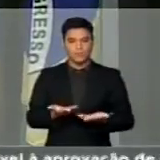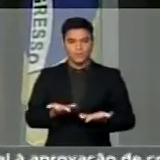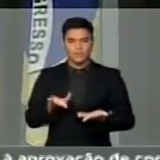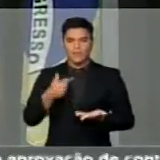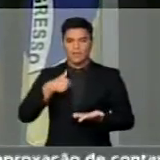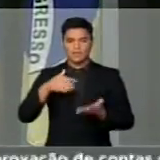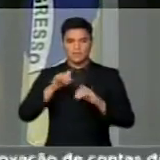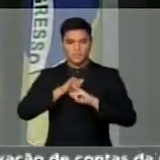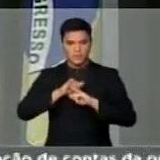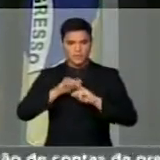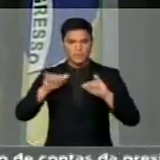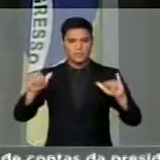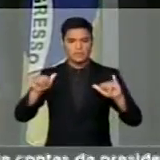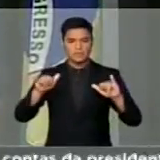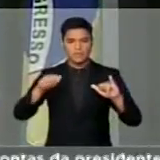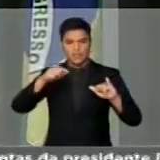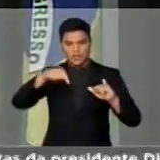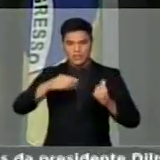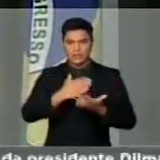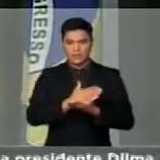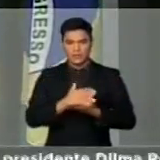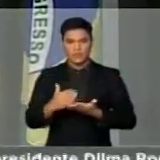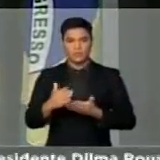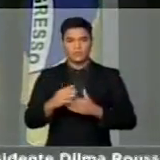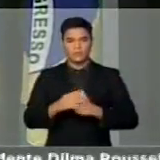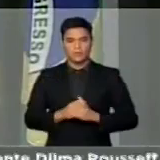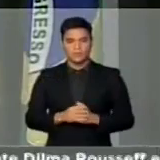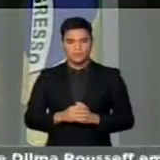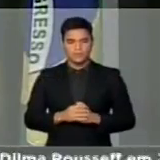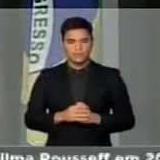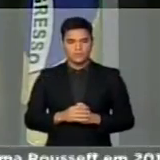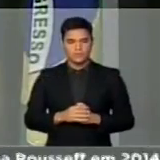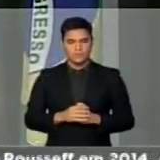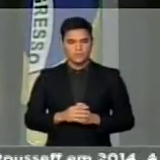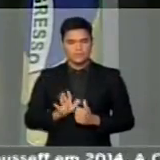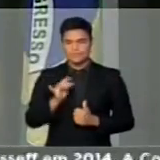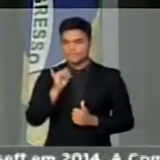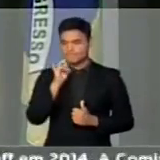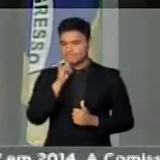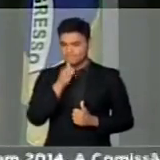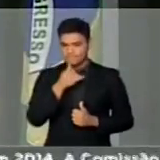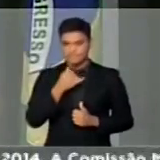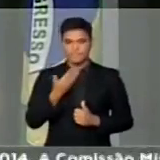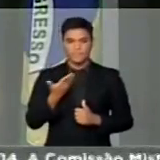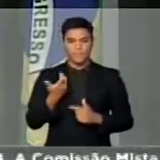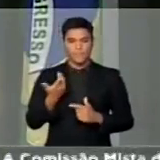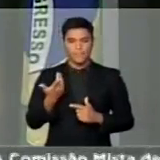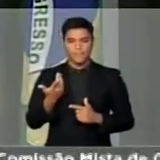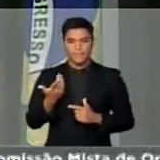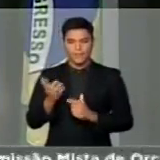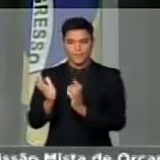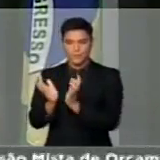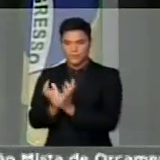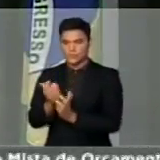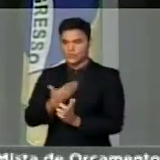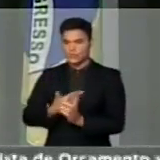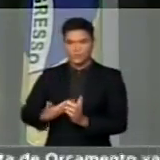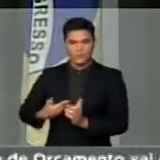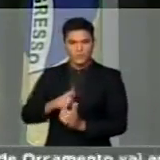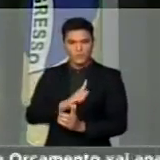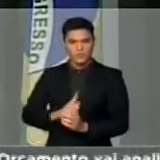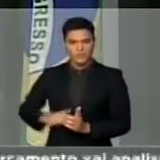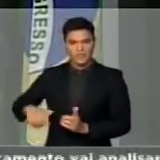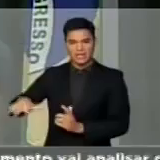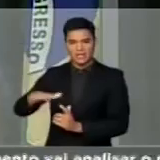dou nesse início de sessão, no primeiro mês, lamentável, o governo atordoado, a